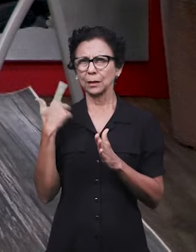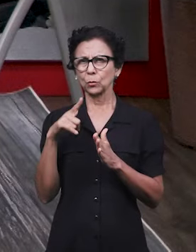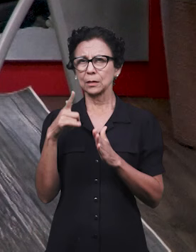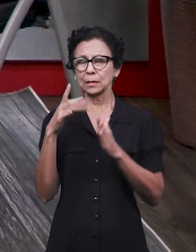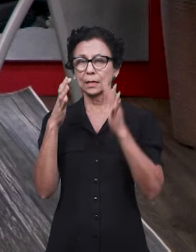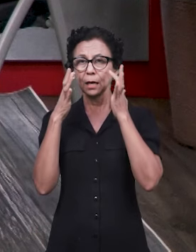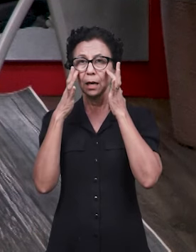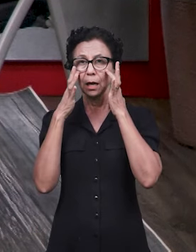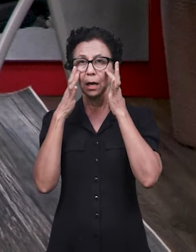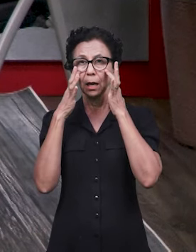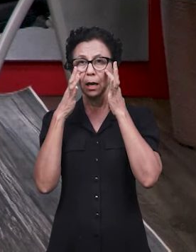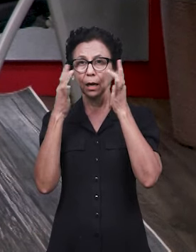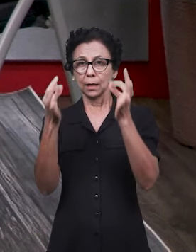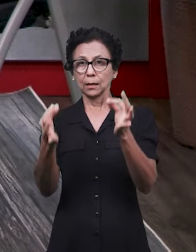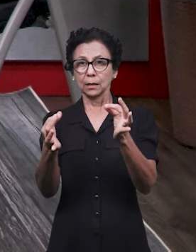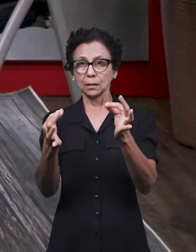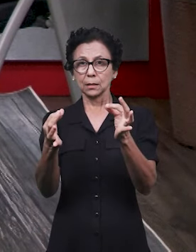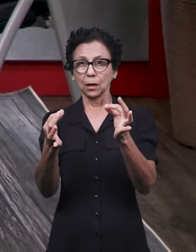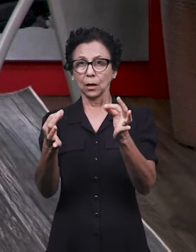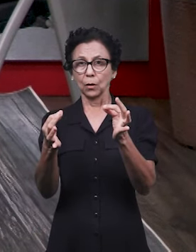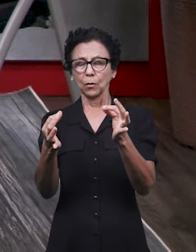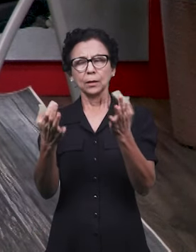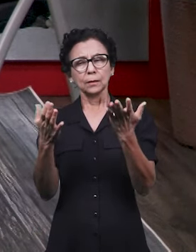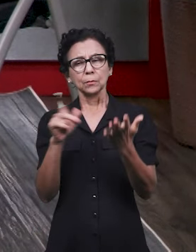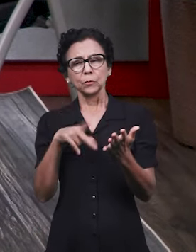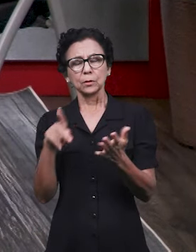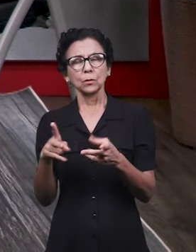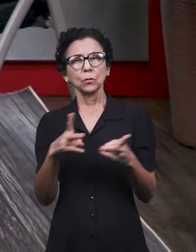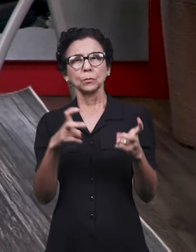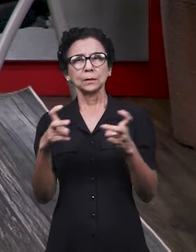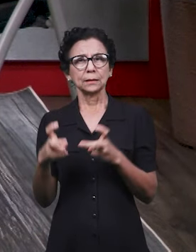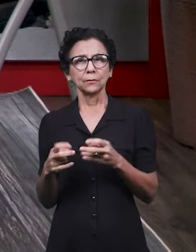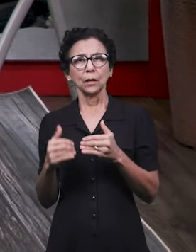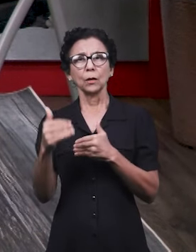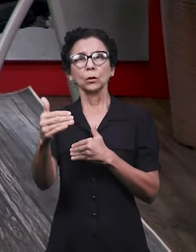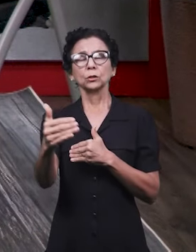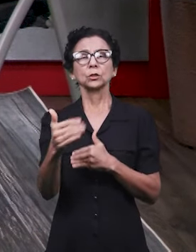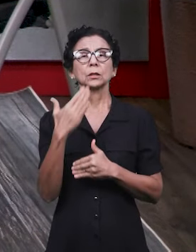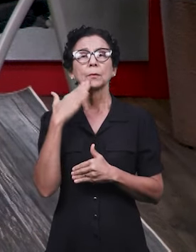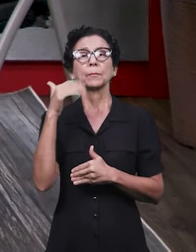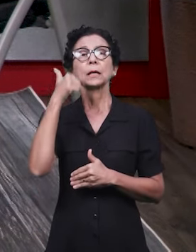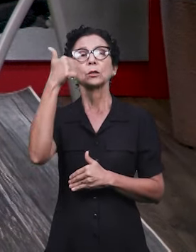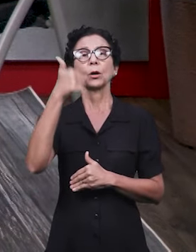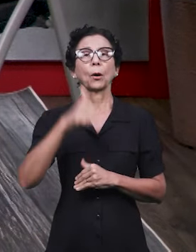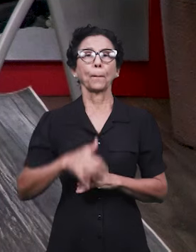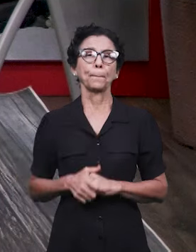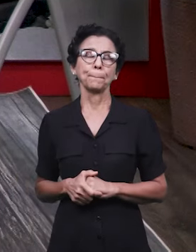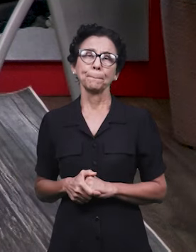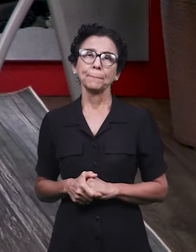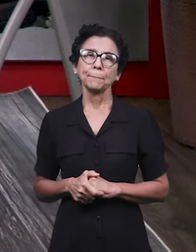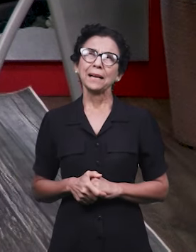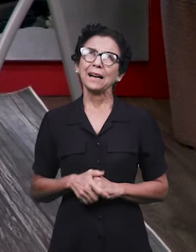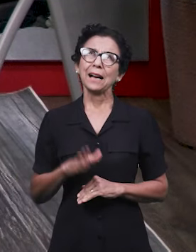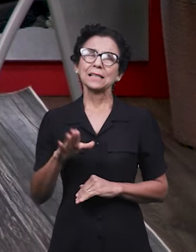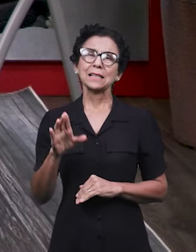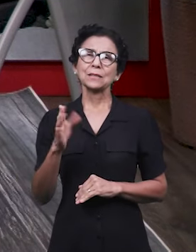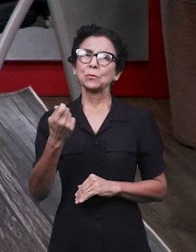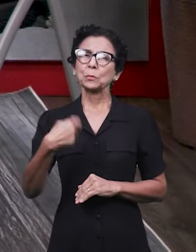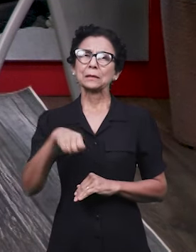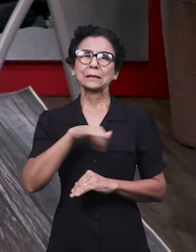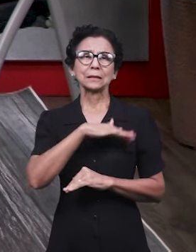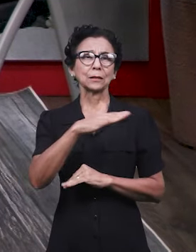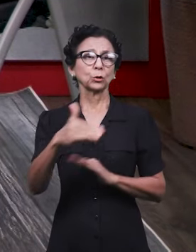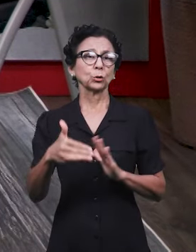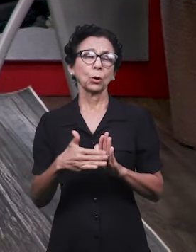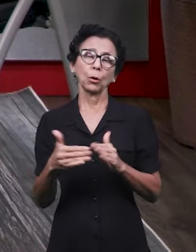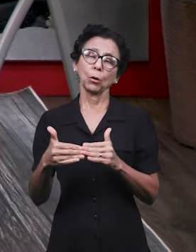Então, essa professora vai ver qual a melhor rotina que ela pode estar usando. Às vezes, não é todas. Pode ser que tenha